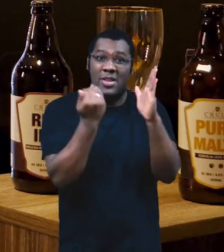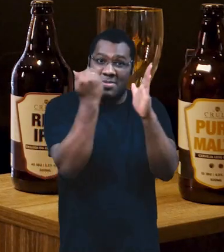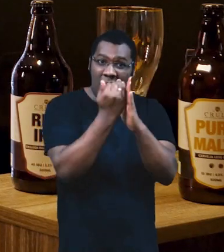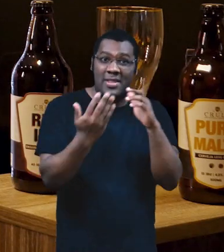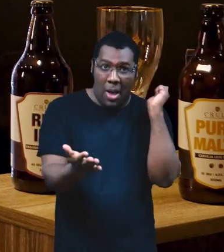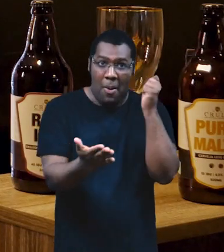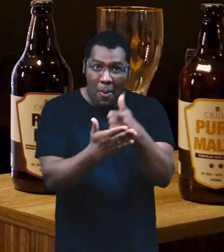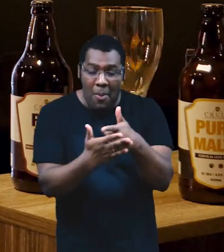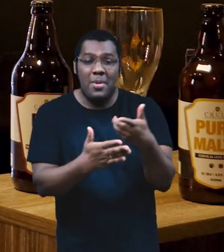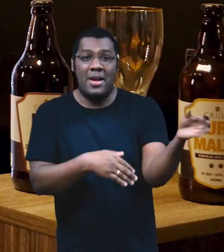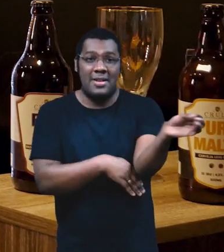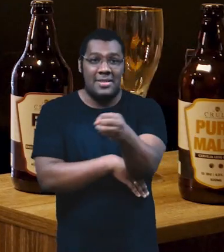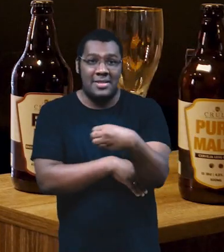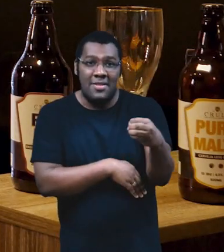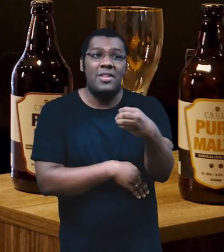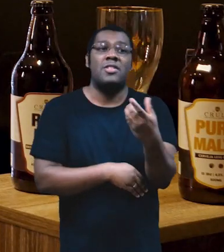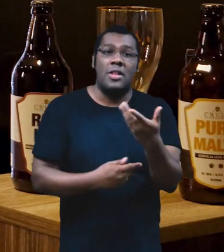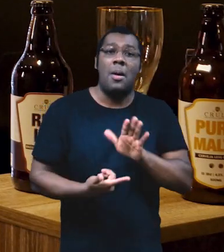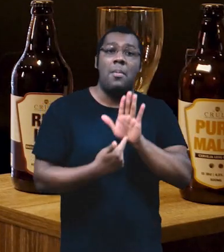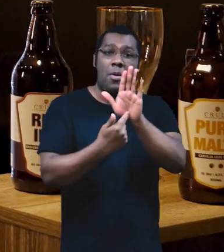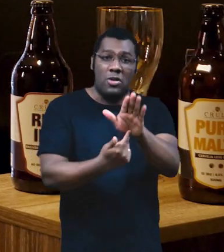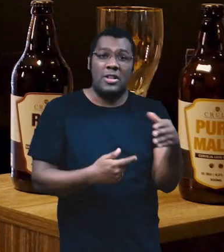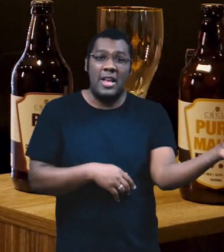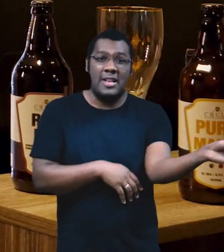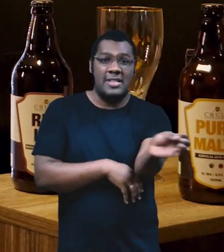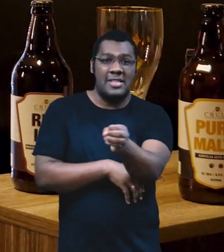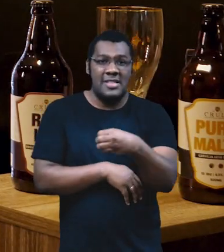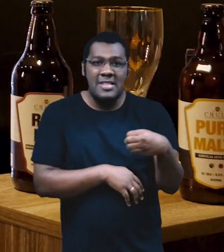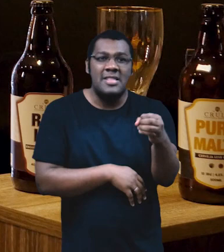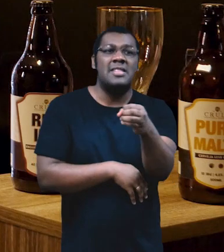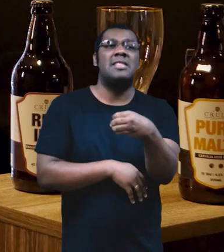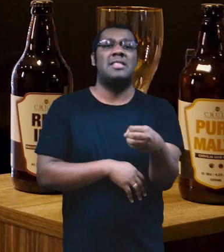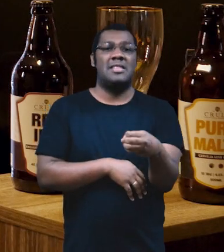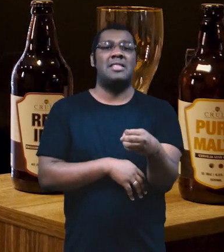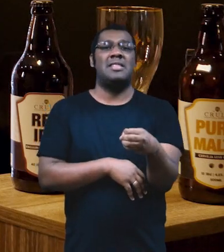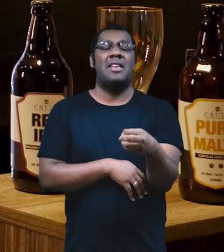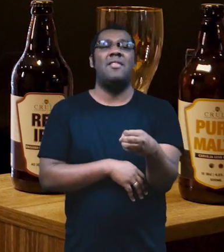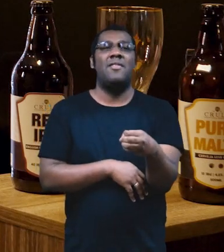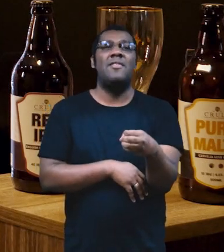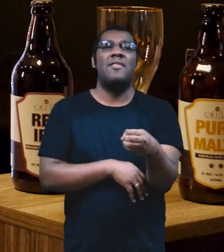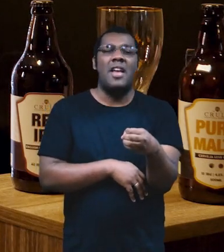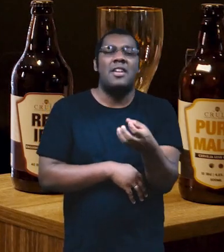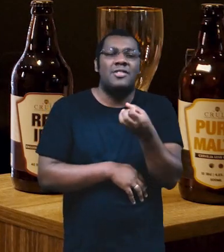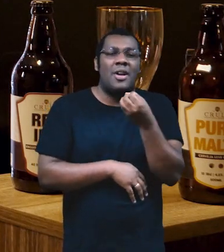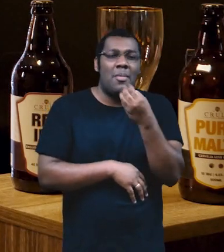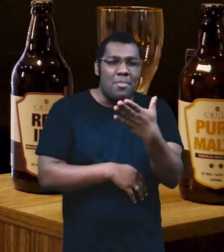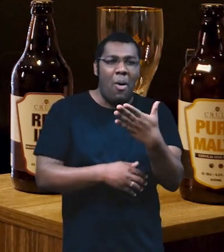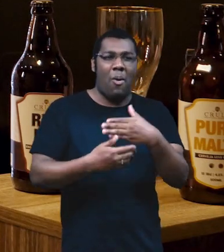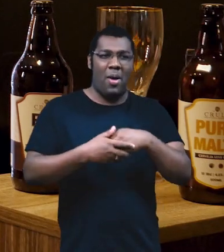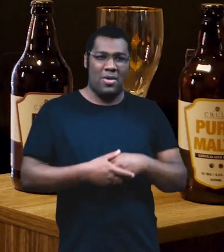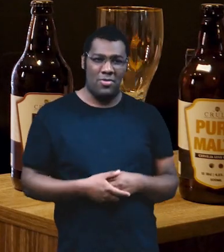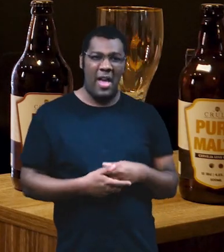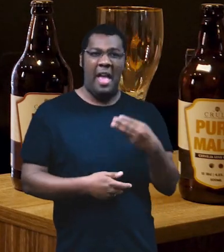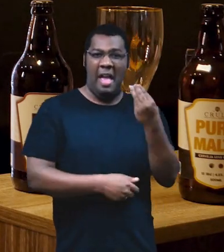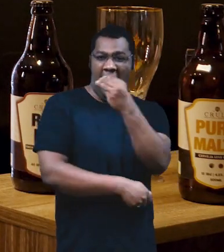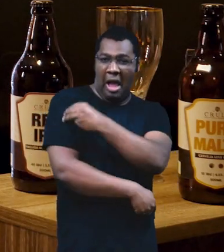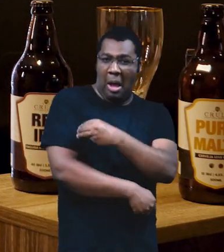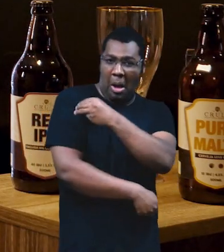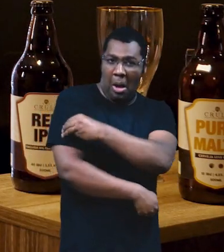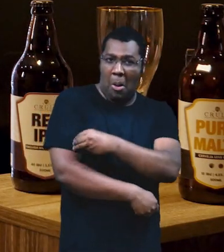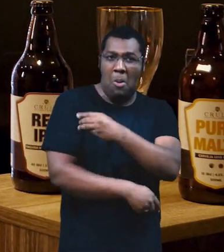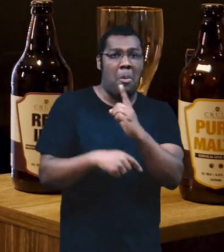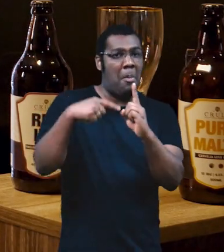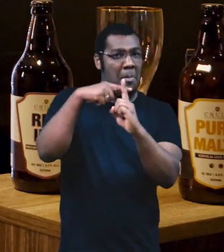entender que a cerveja artesanal ela pode ser tudo, né? Ela não é a cerveja mais amarga, mais alcoólica, mais cara, né? A